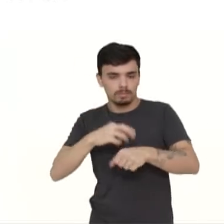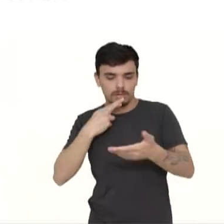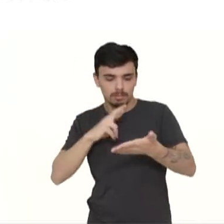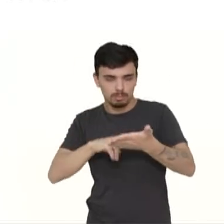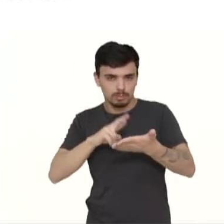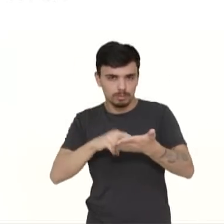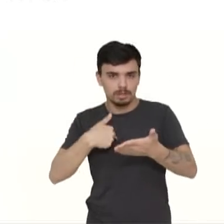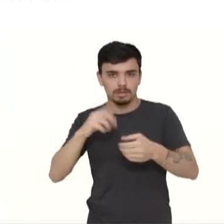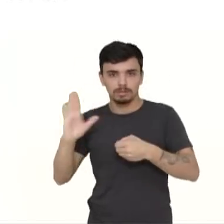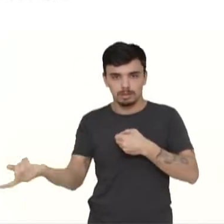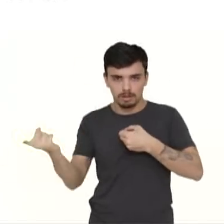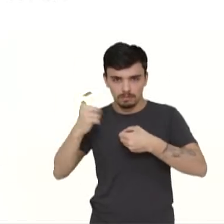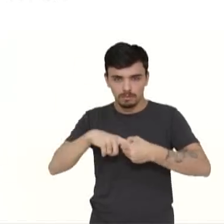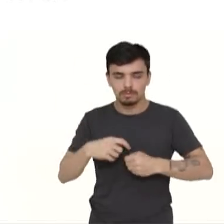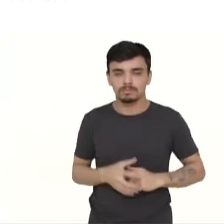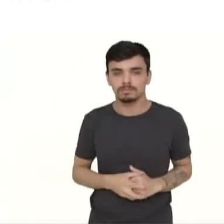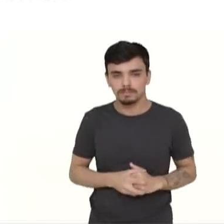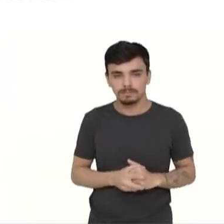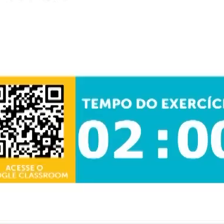quiz e a gente já retorna.